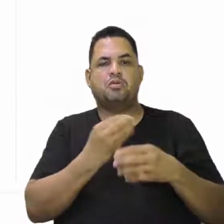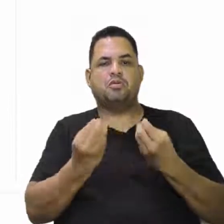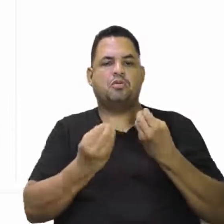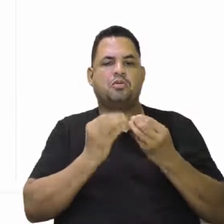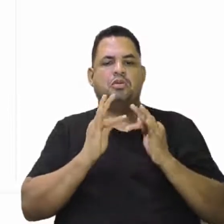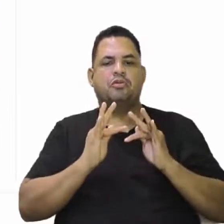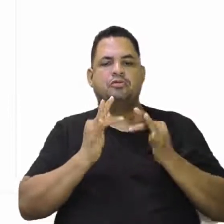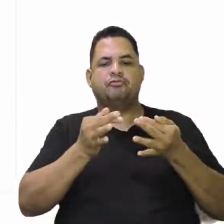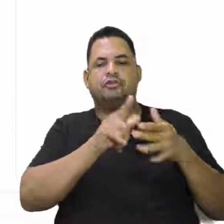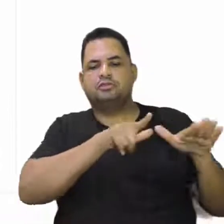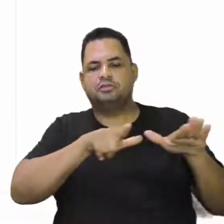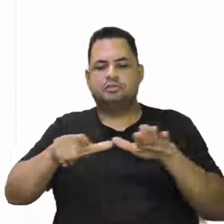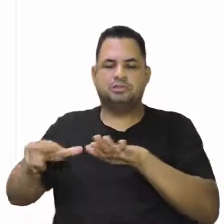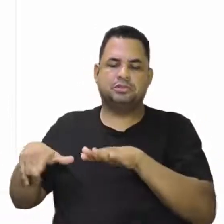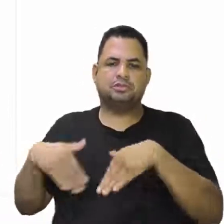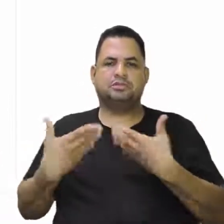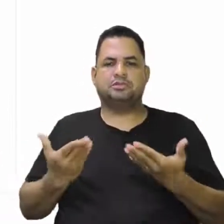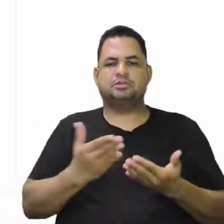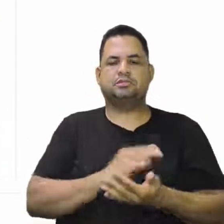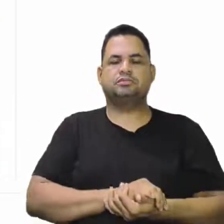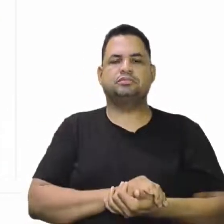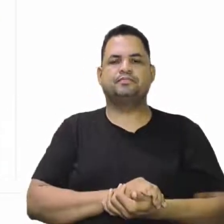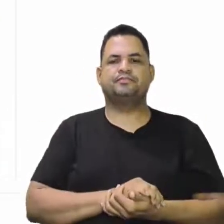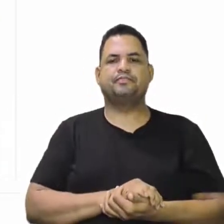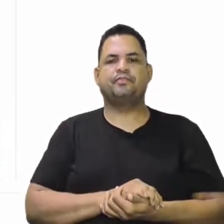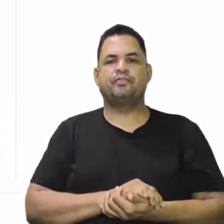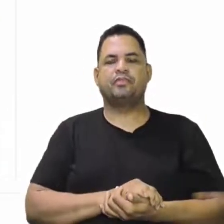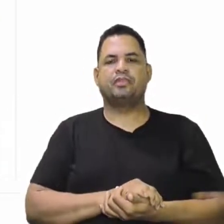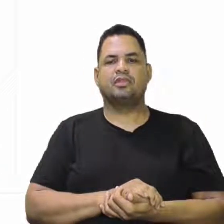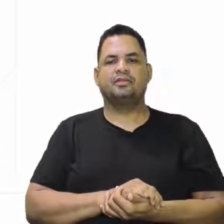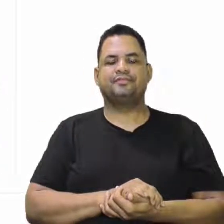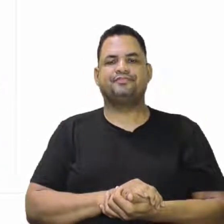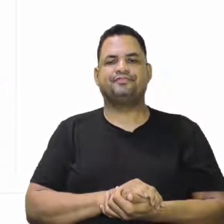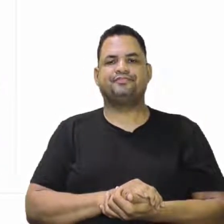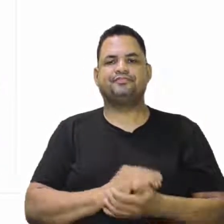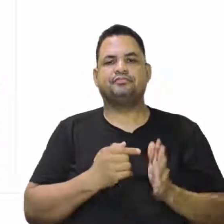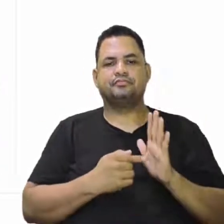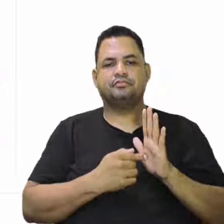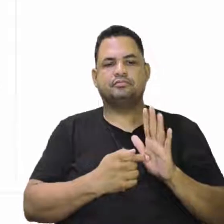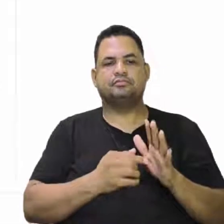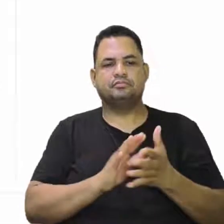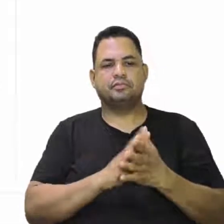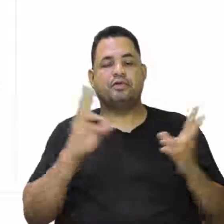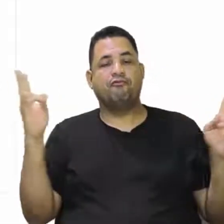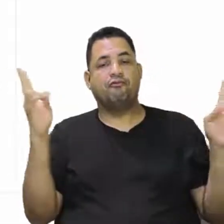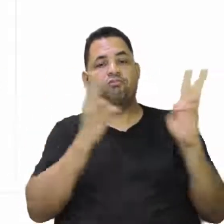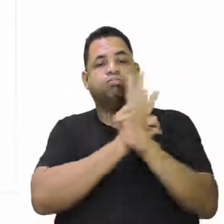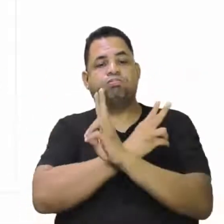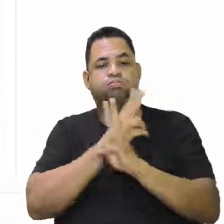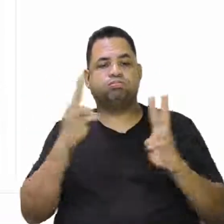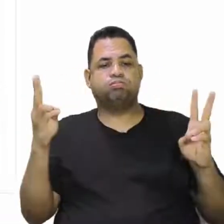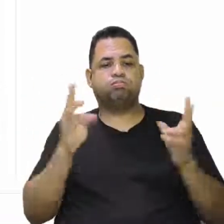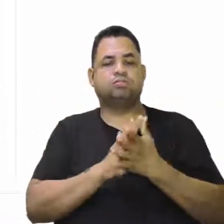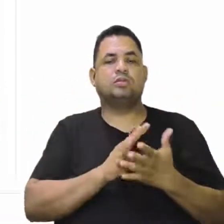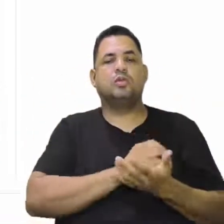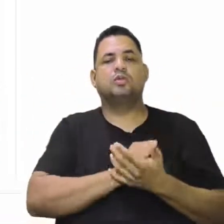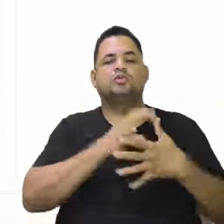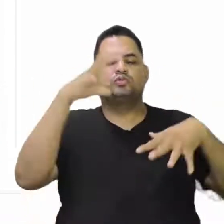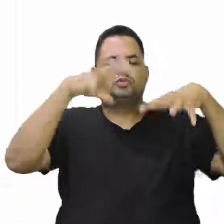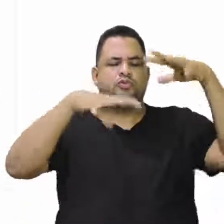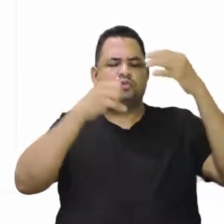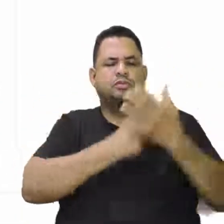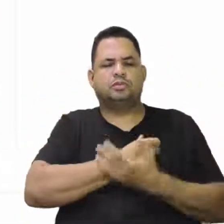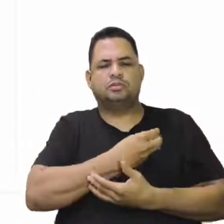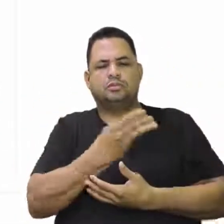fim de semana, ou ainda pela próxima semana. Então, aqui ele vai indicar o vento, a quantidade de